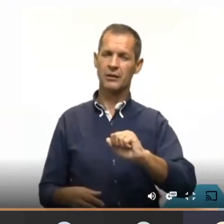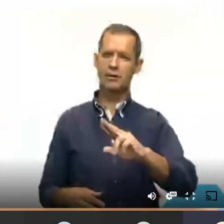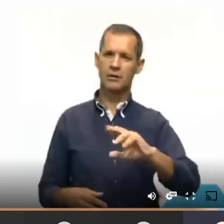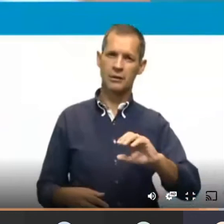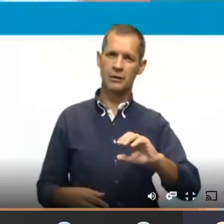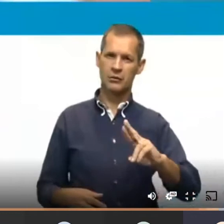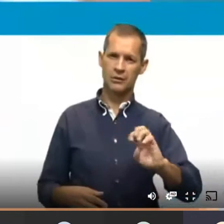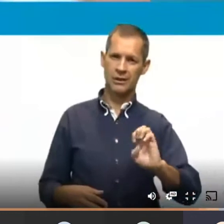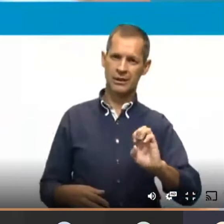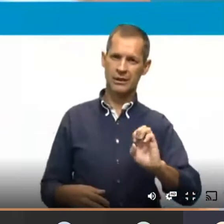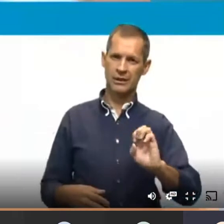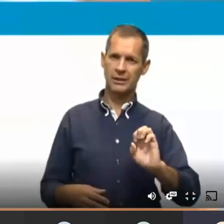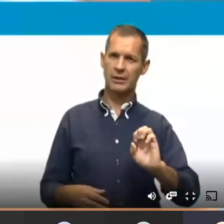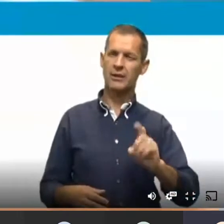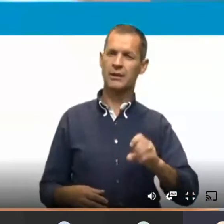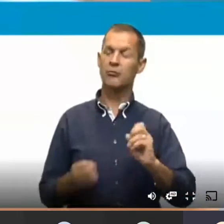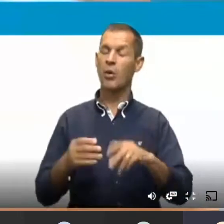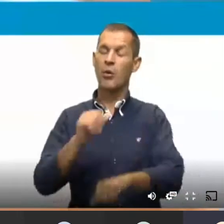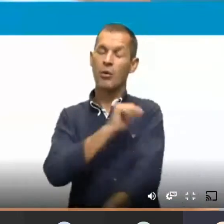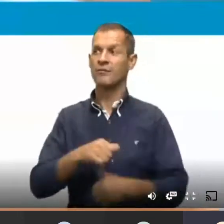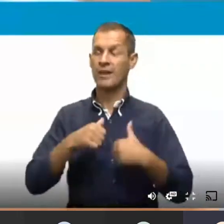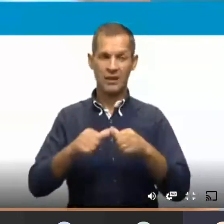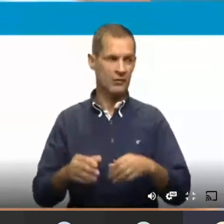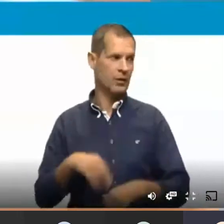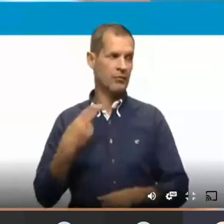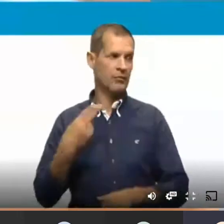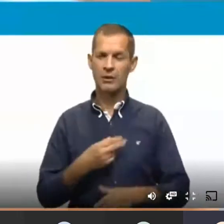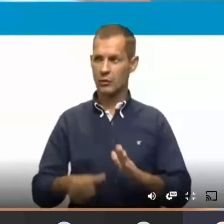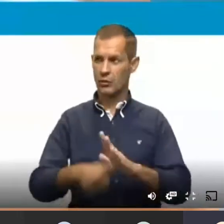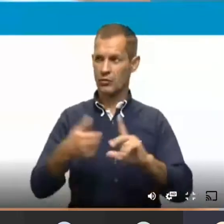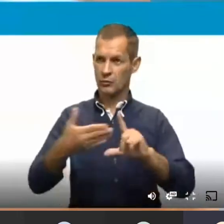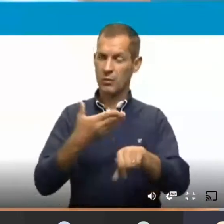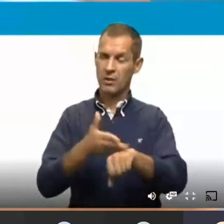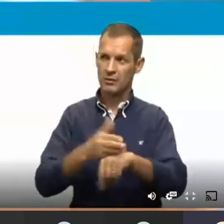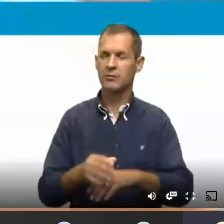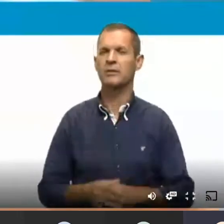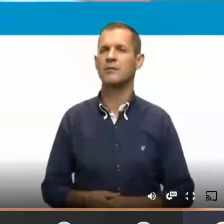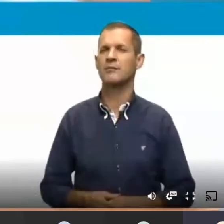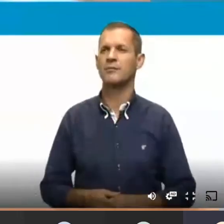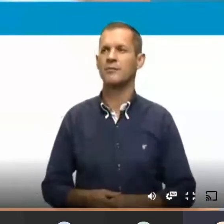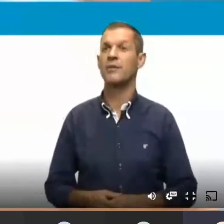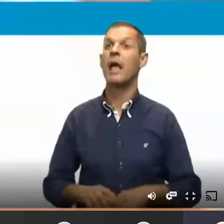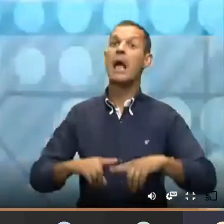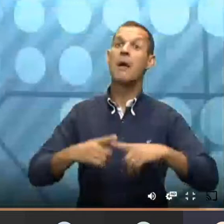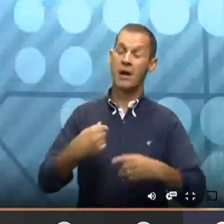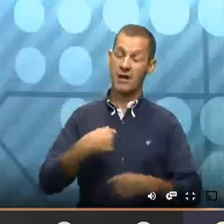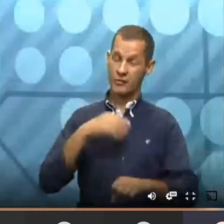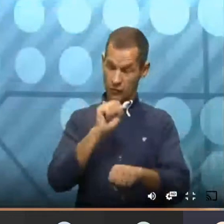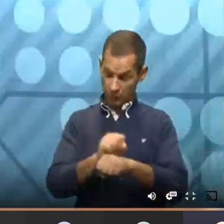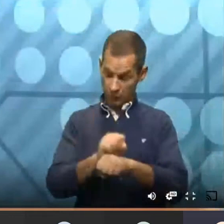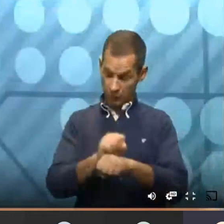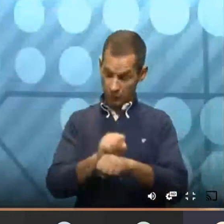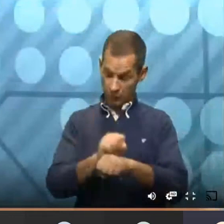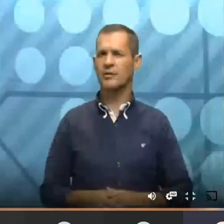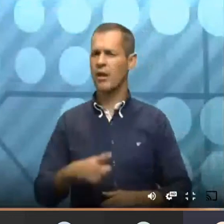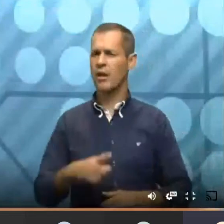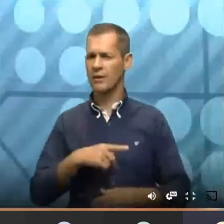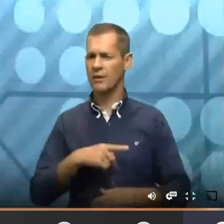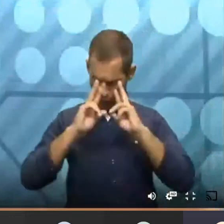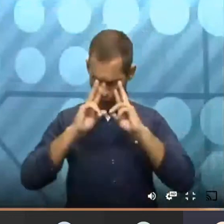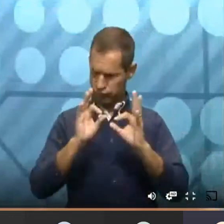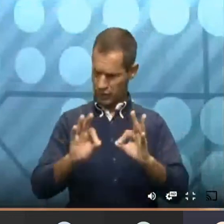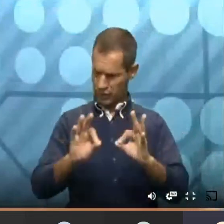cariorrexe. Bom, pessoal, essa foi a nossa primeira aula prática. E eu espero que vocês